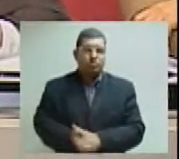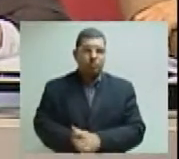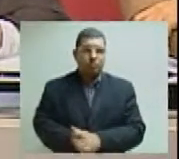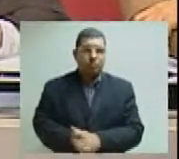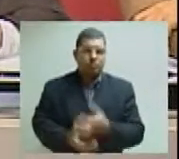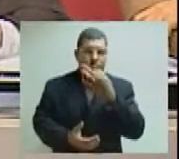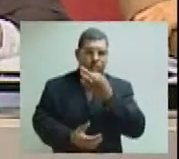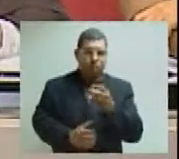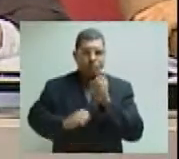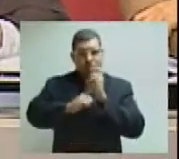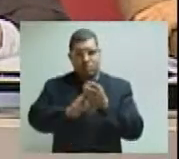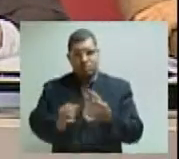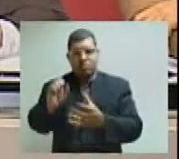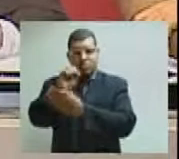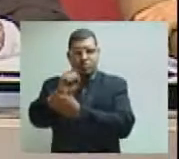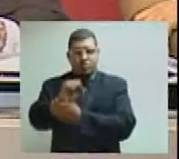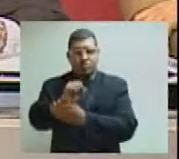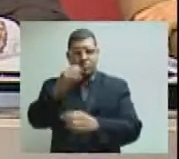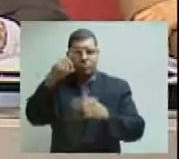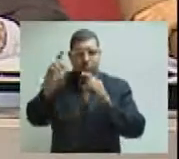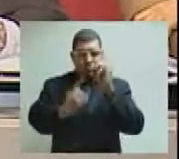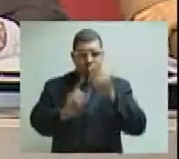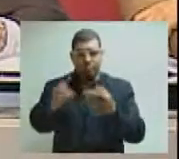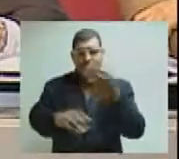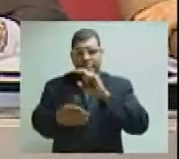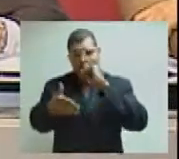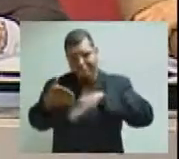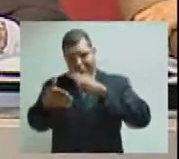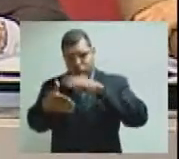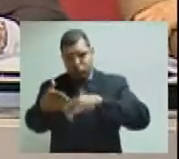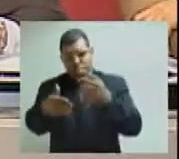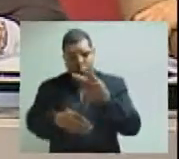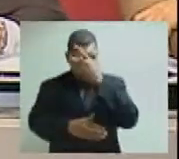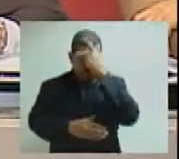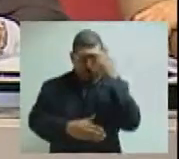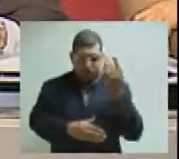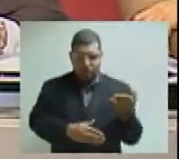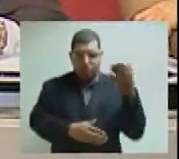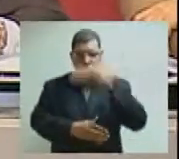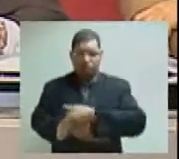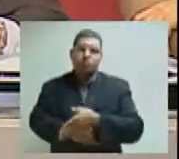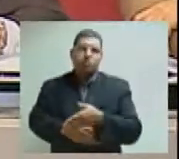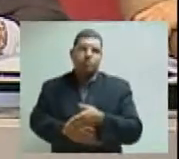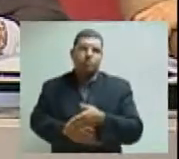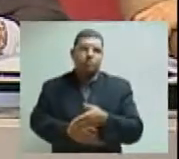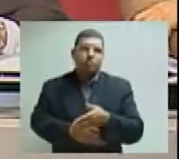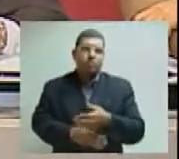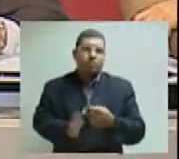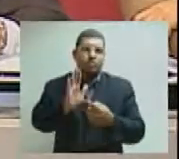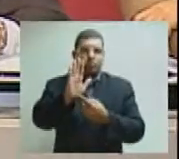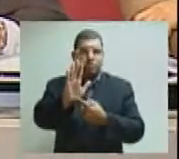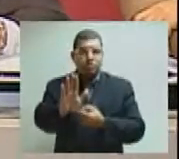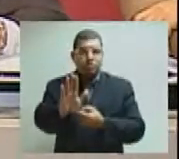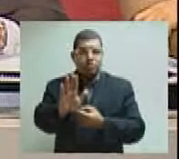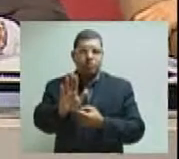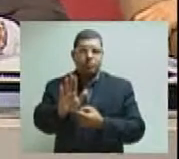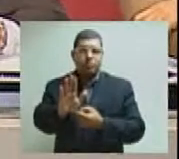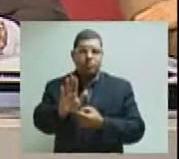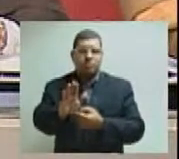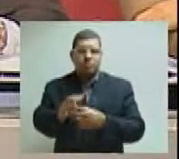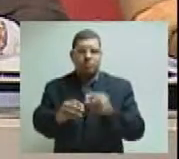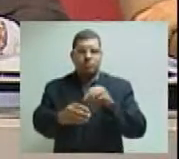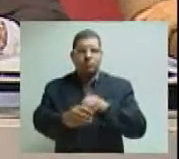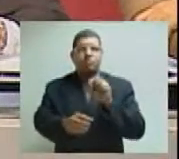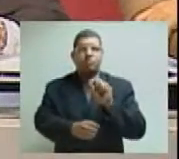questão de segurança e burocracia e documentação para as pessoas que entram aqui é dado inclusive